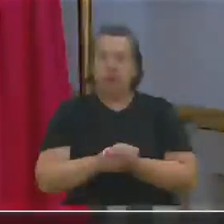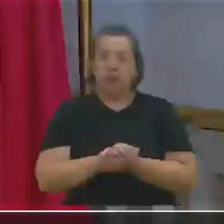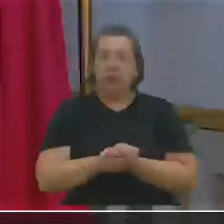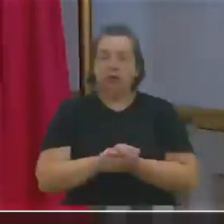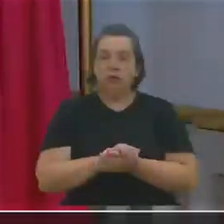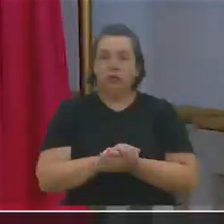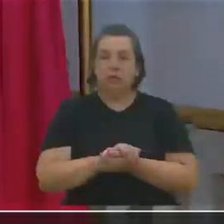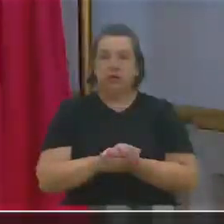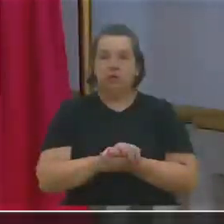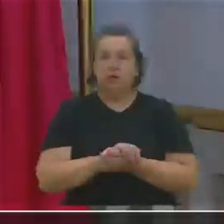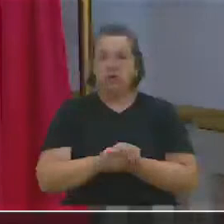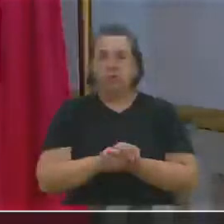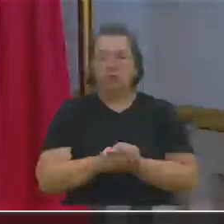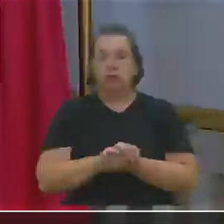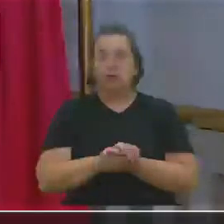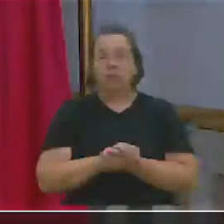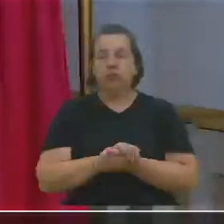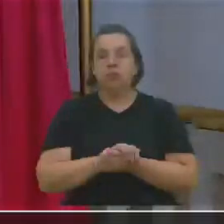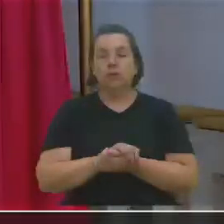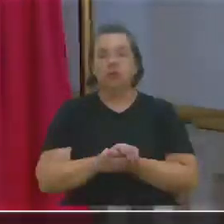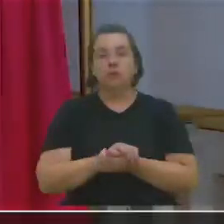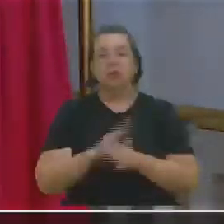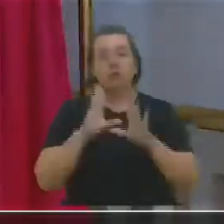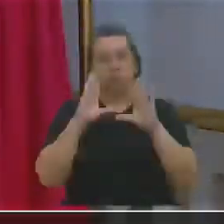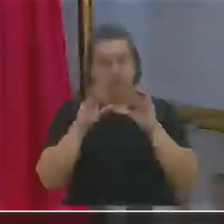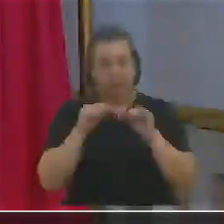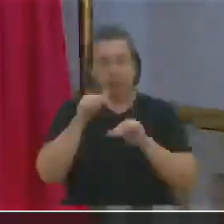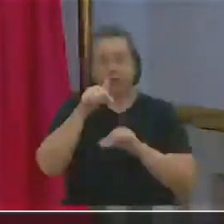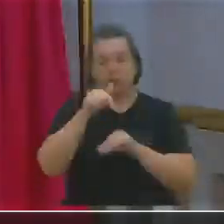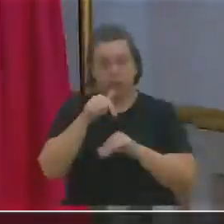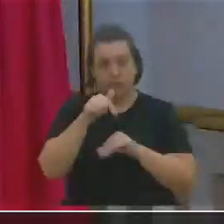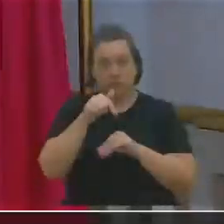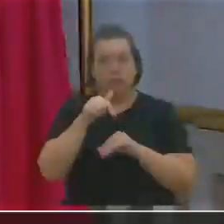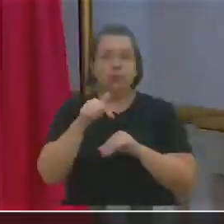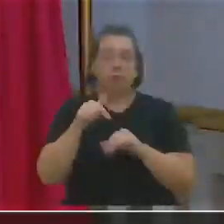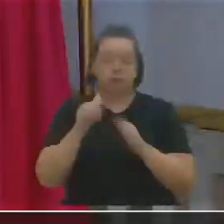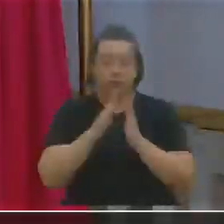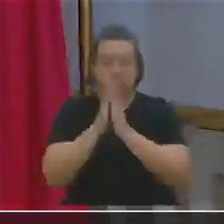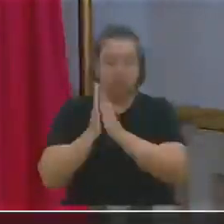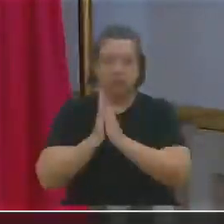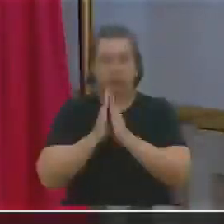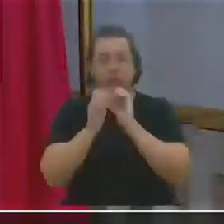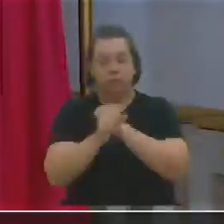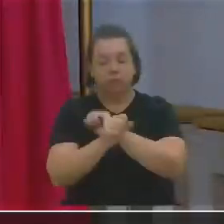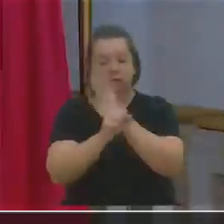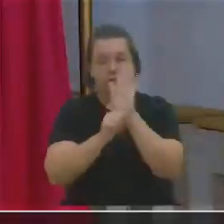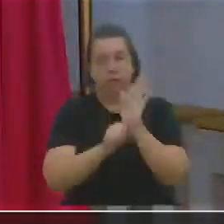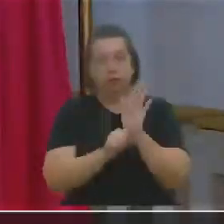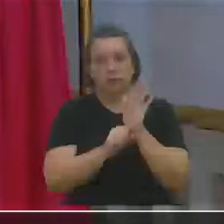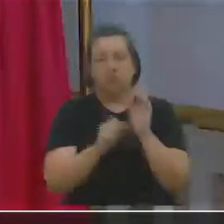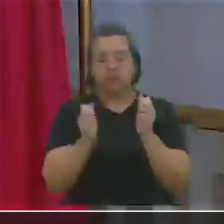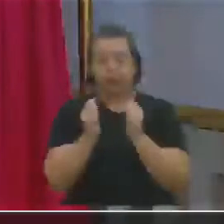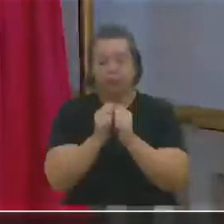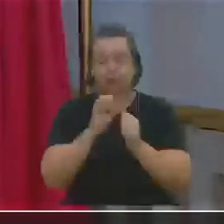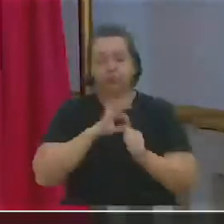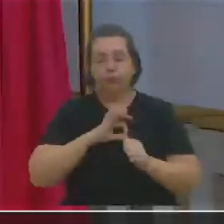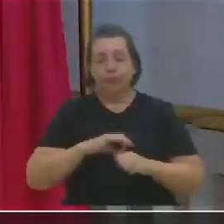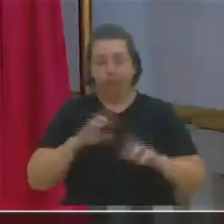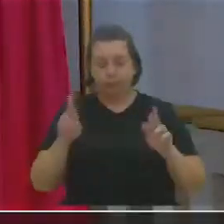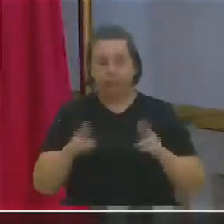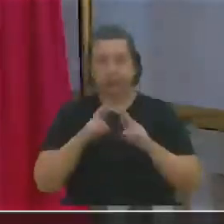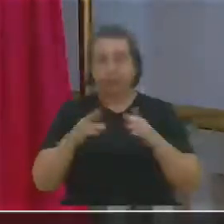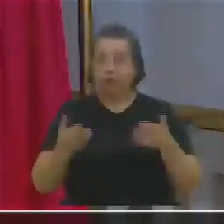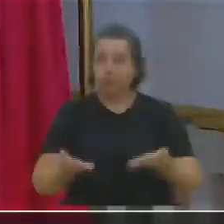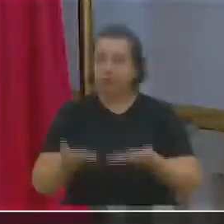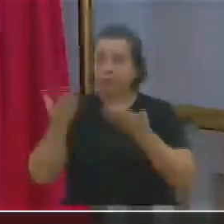horas, a adoração ao Santíssimo com o Padre Reginaldo Manzotti. Coloquemos diante do